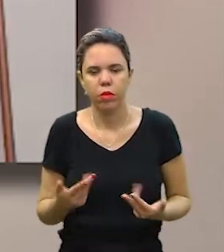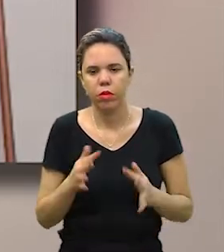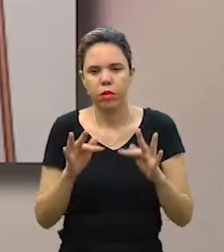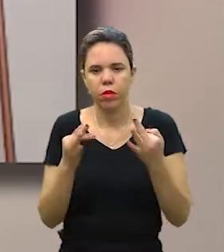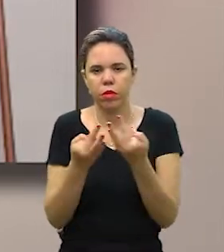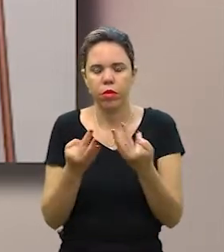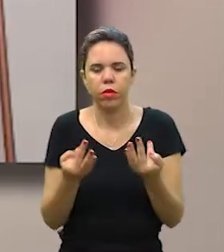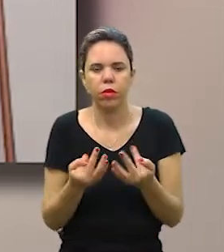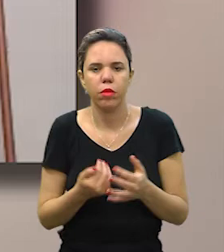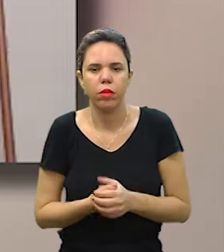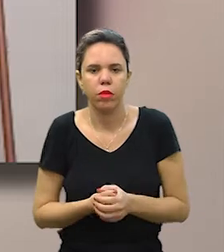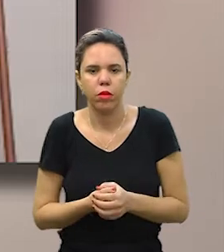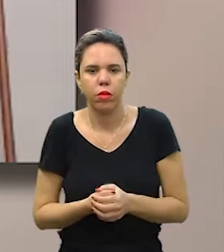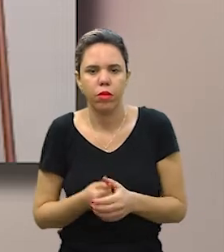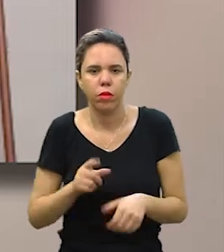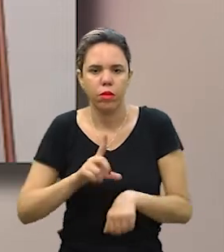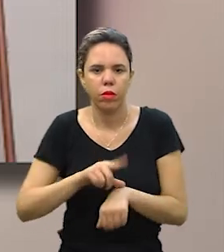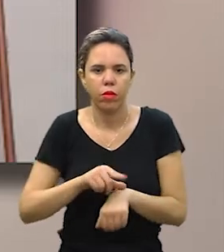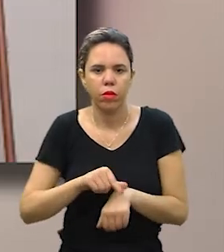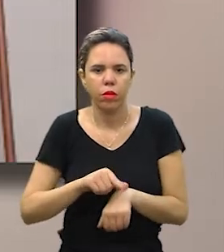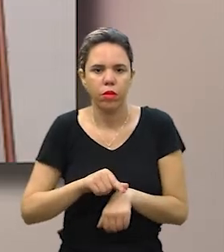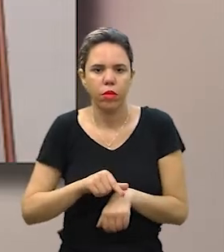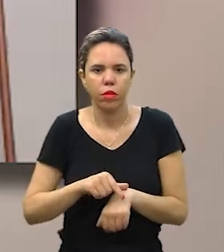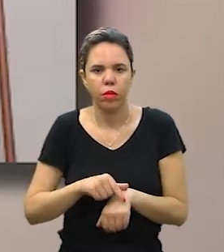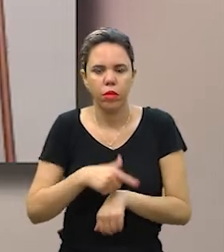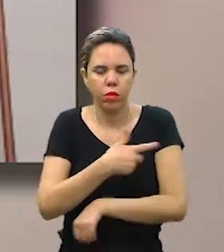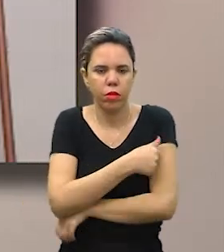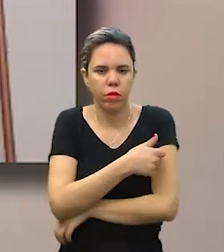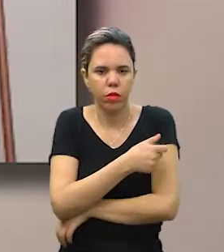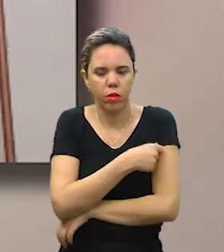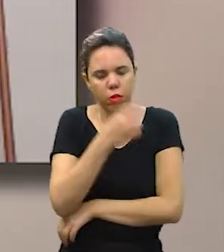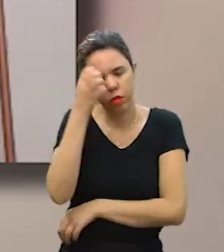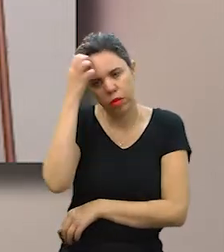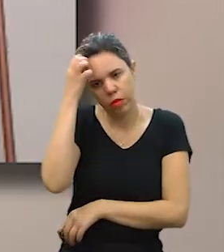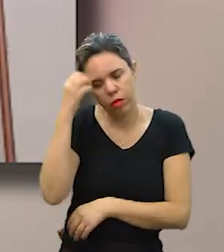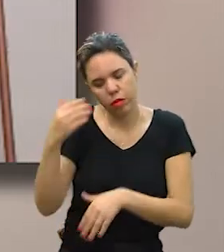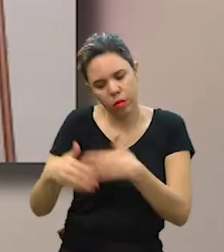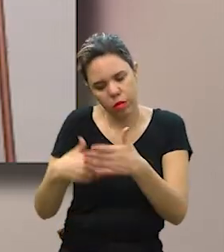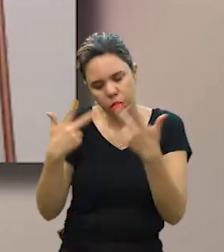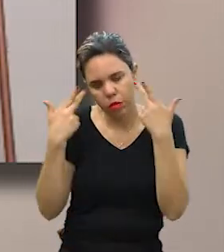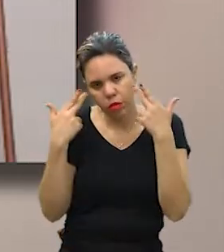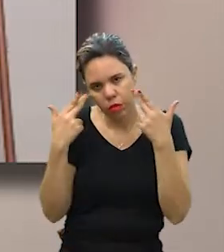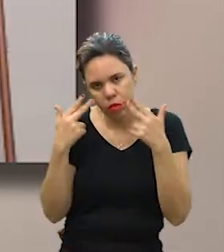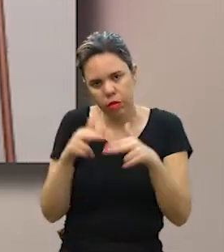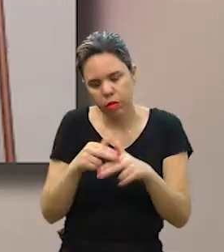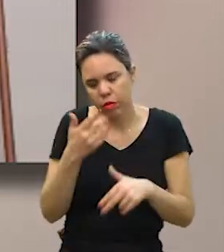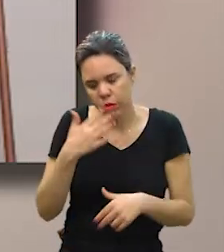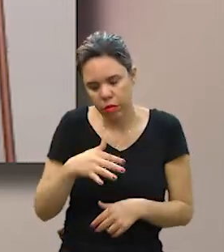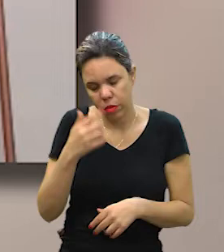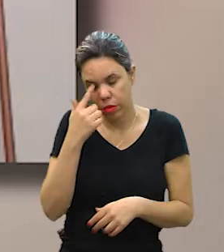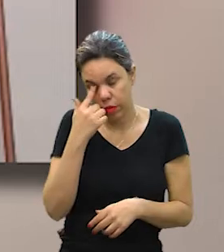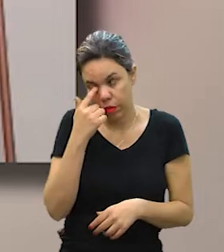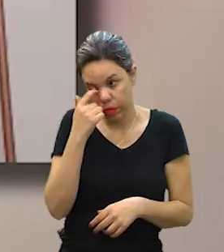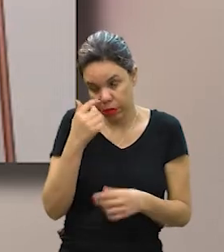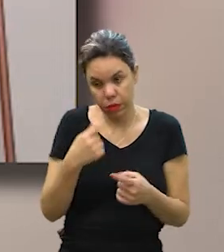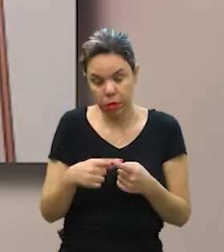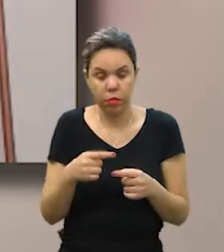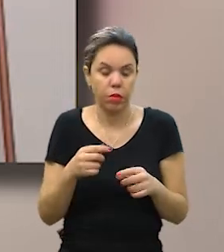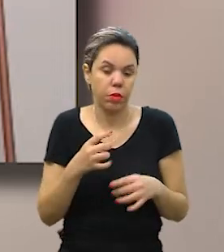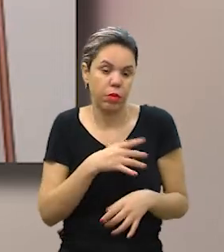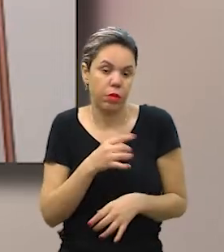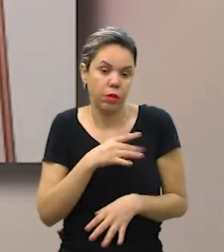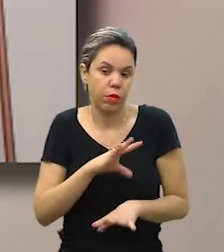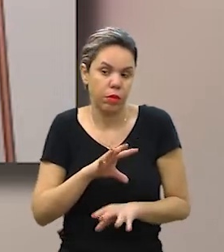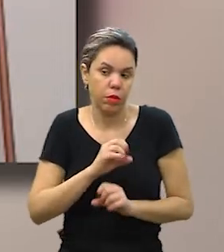muitas famílias acabaram atrasando as vacinas rotineiras aí dessas crianças, por